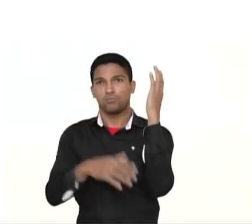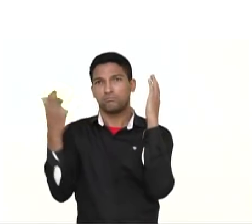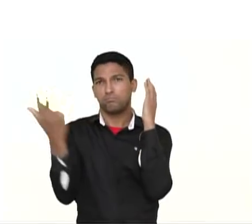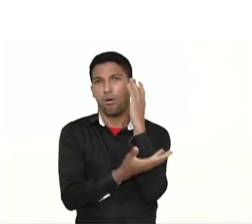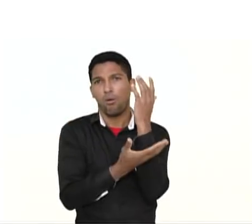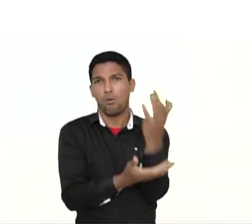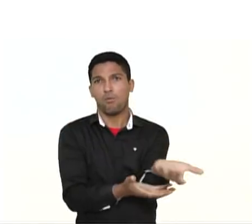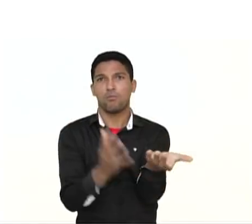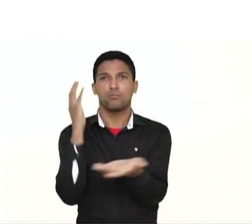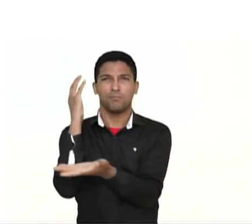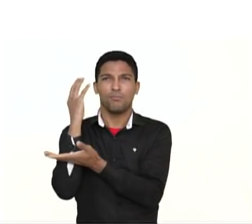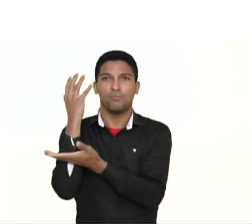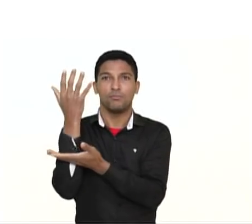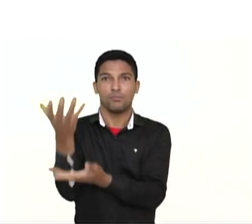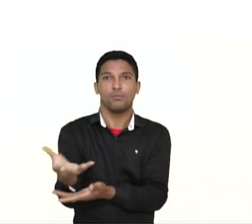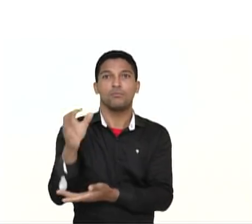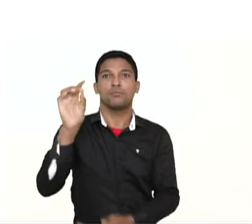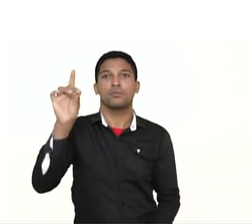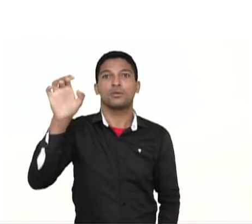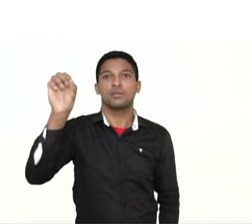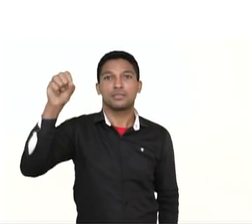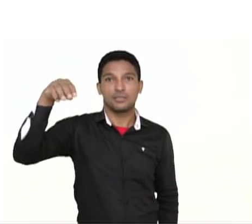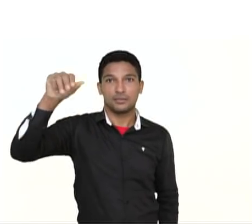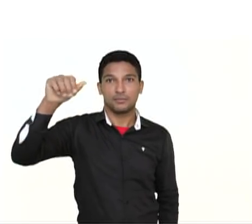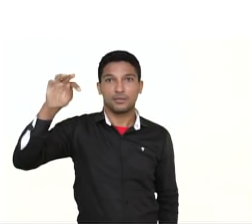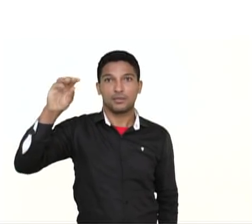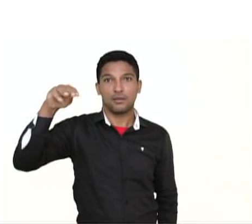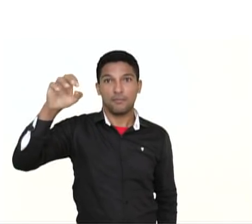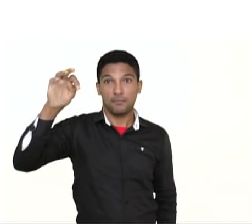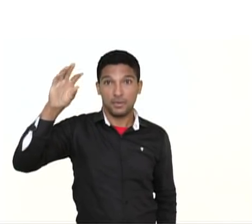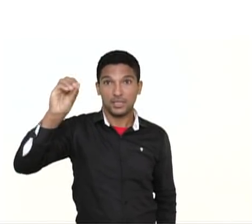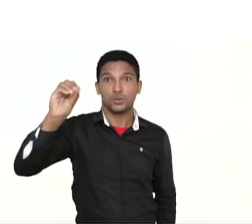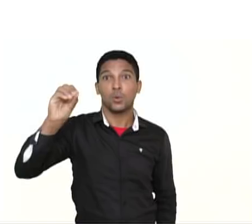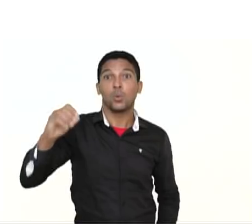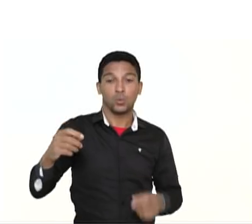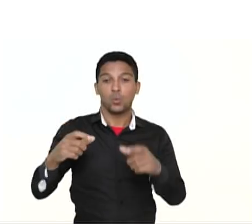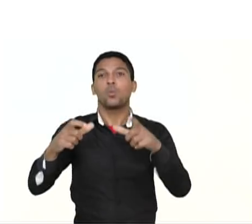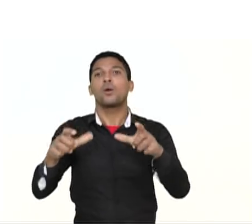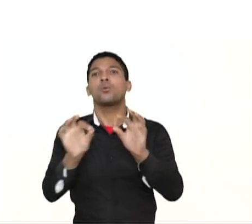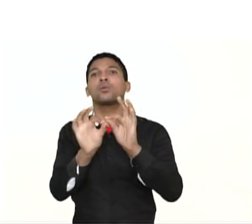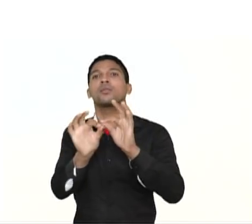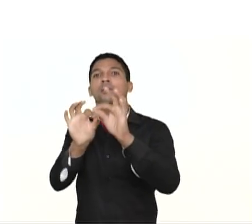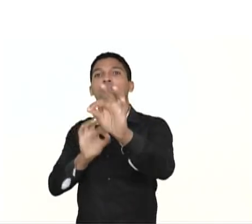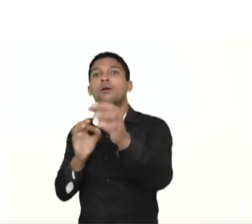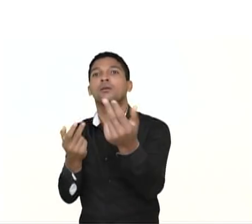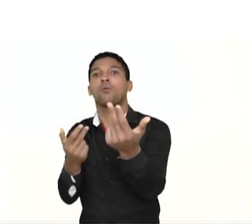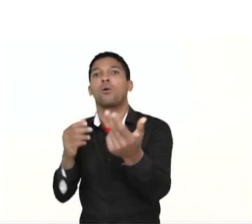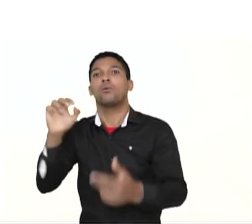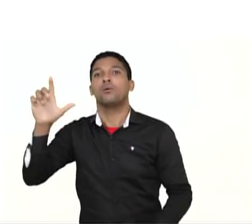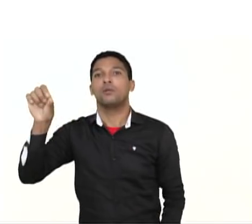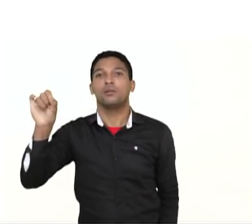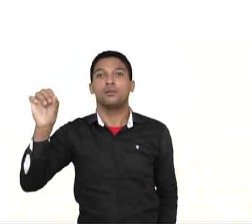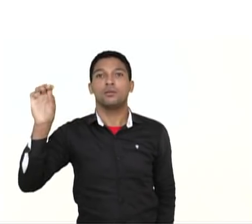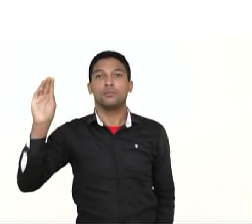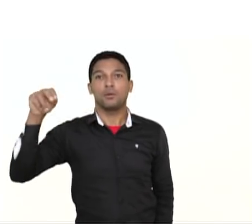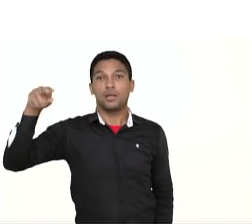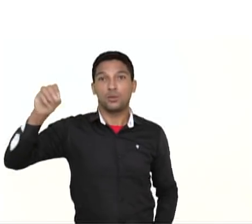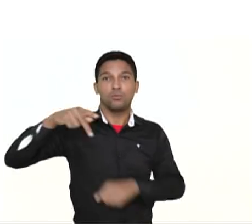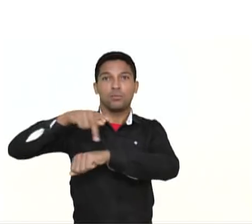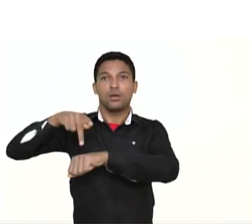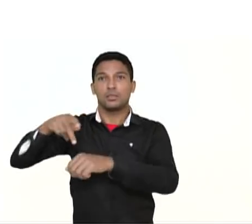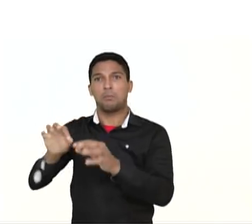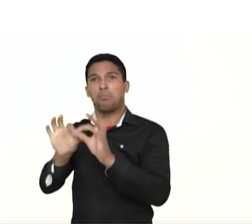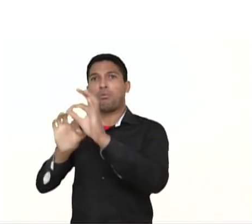era o trecho que você deveria analisar. No subitem da reportagem, temos uma frase nominal, oração ou período, e você